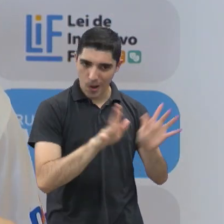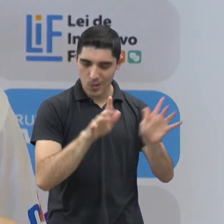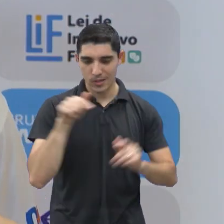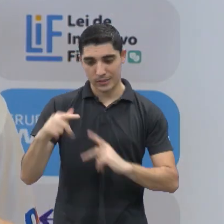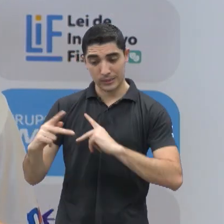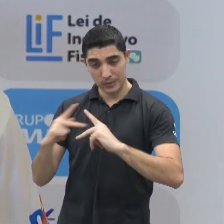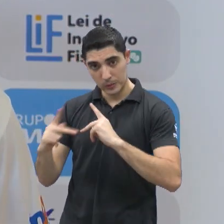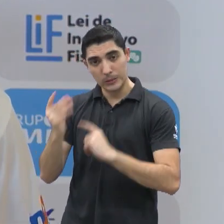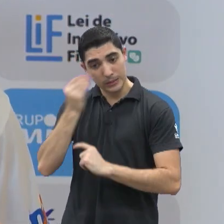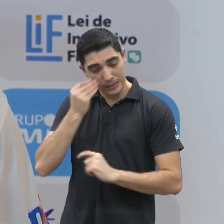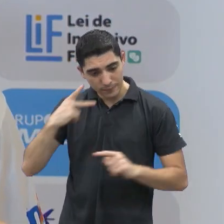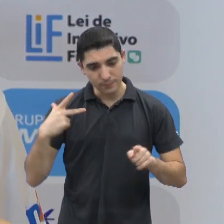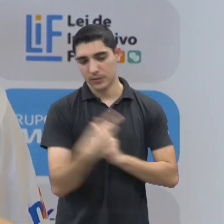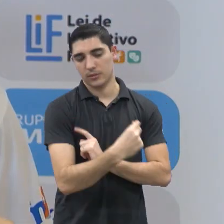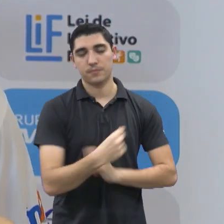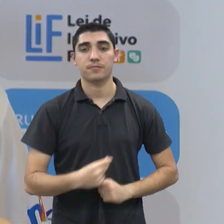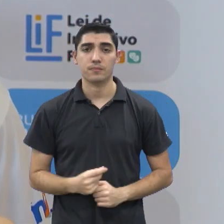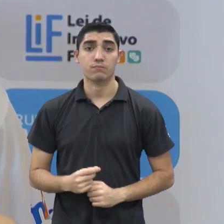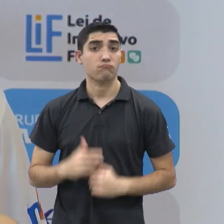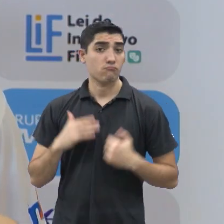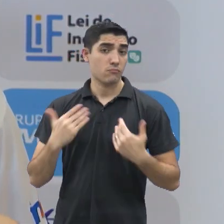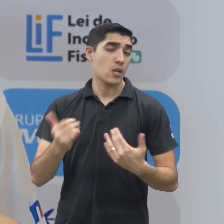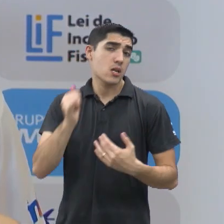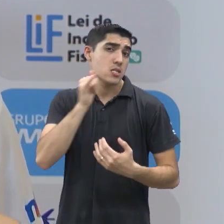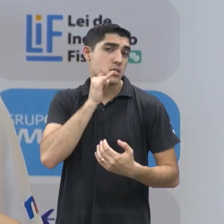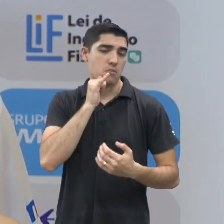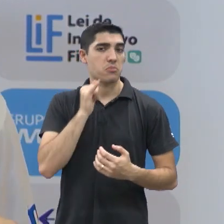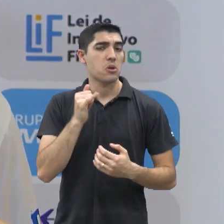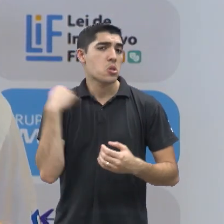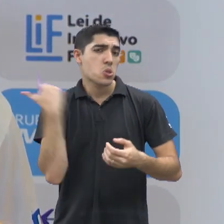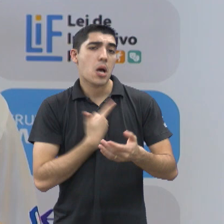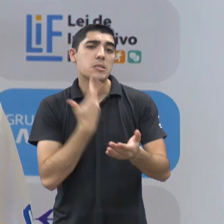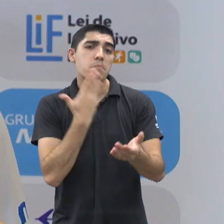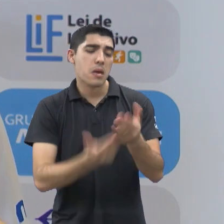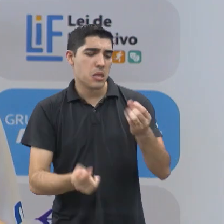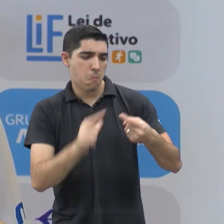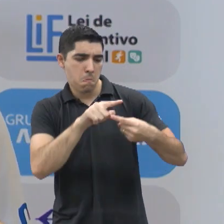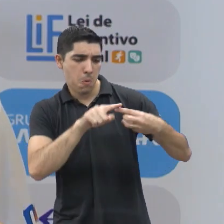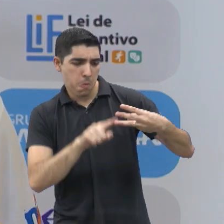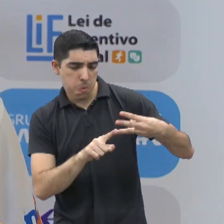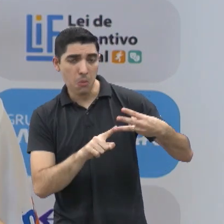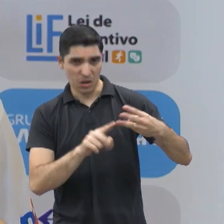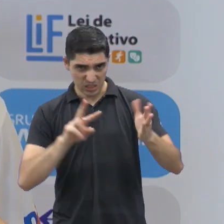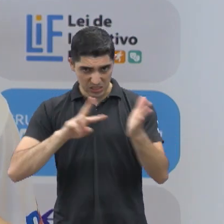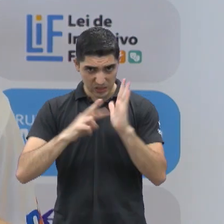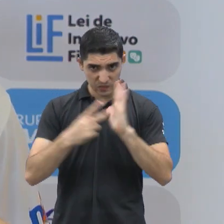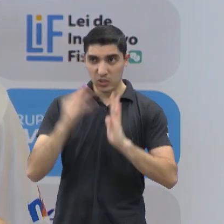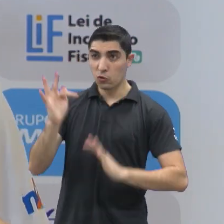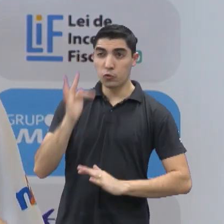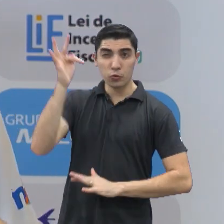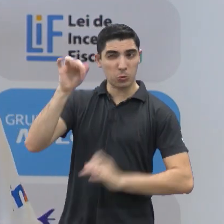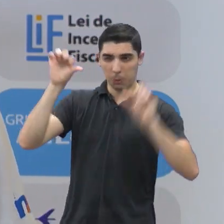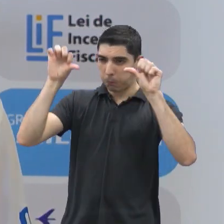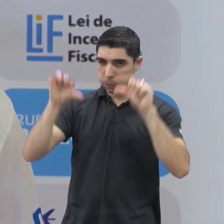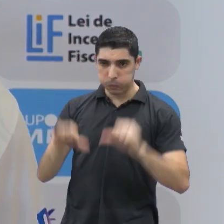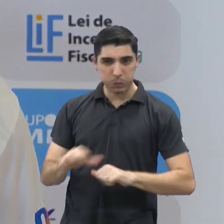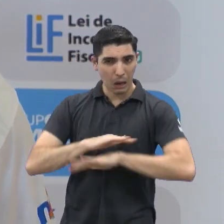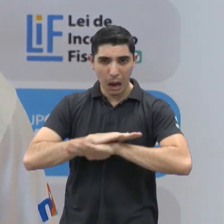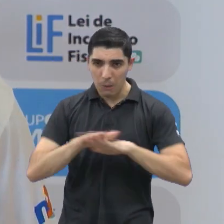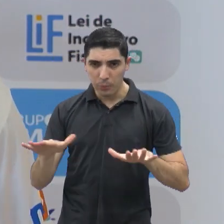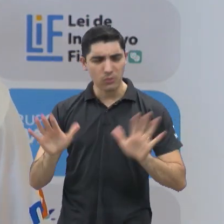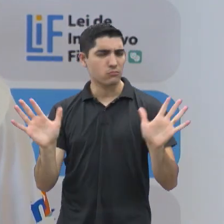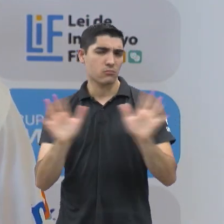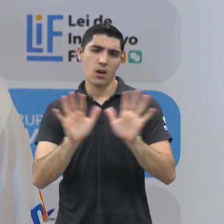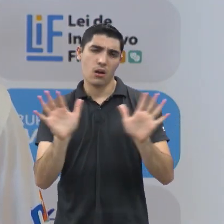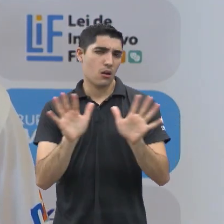significa uma boa temporada na sequência, né? Assim como perder agora não significa que a gente vai chegar lá na frente como uma equipe que vai perder da